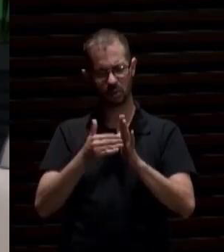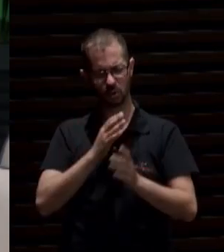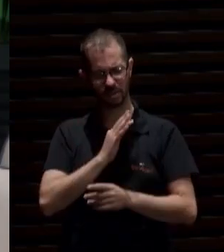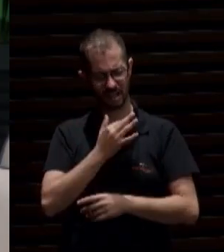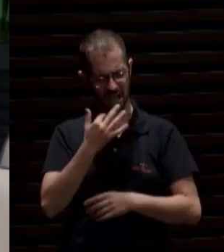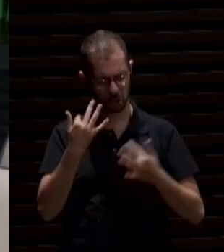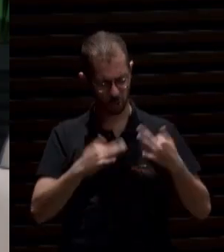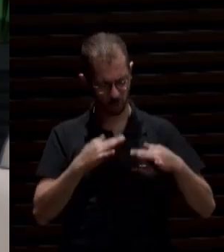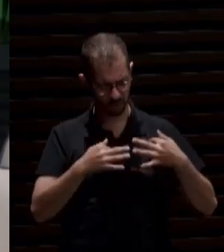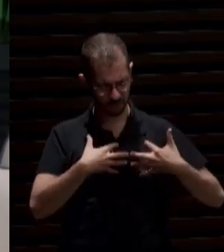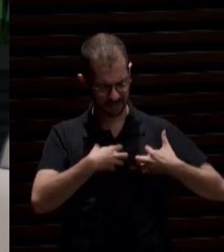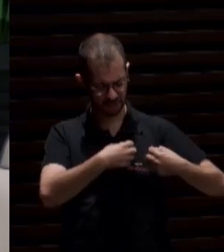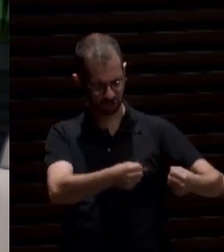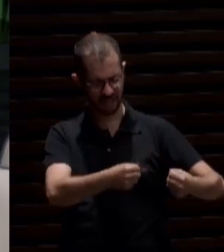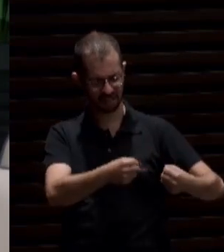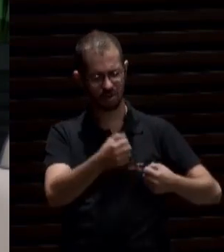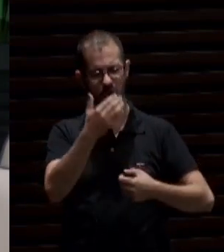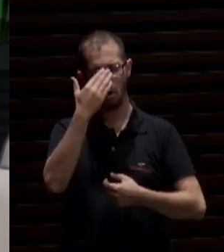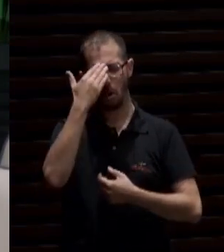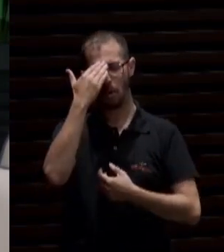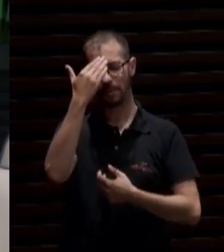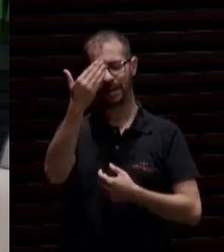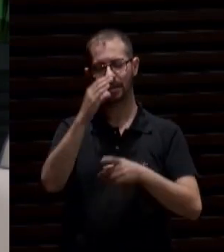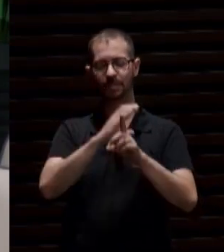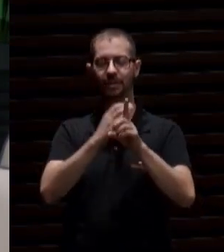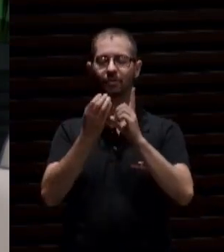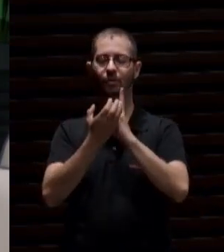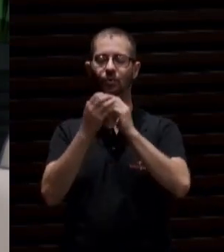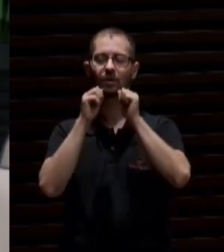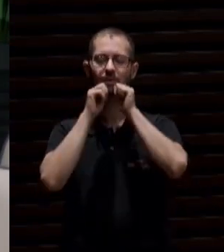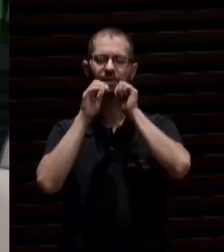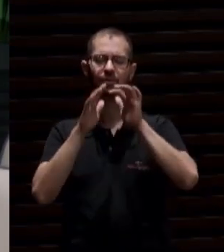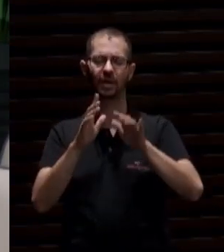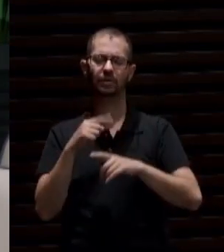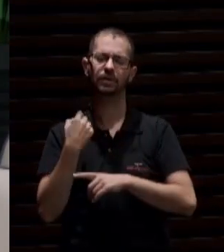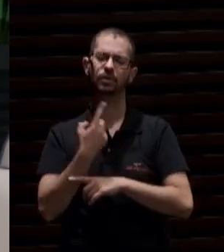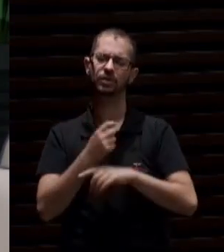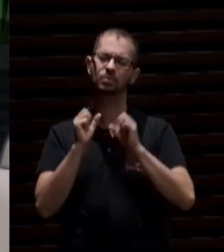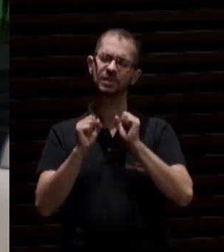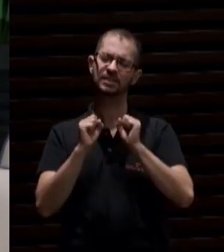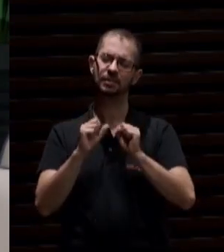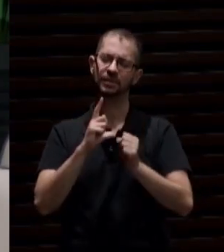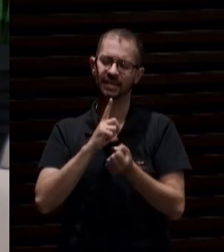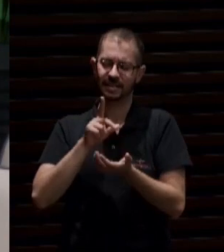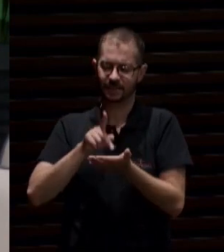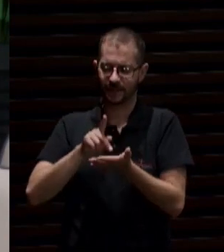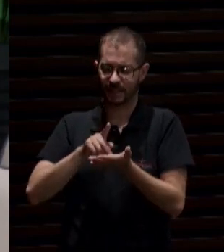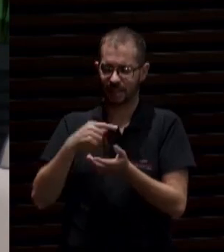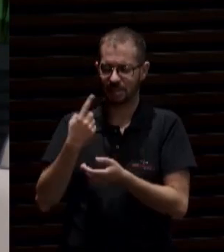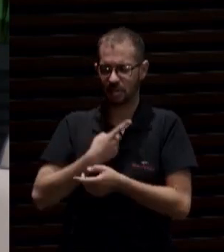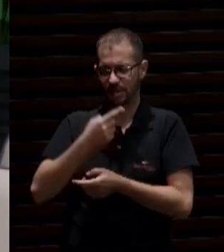tirada de nós. Obrigado por esse domingo tão abençoado. Que nós possamos sair daqui com essas verdades na nossa mente e nosso